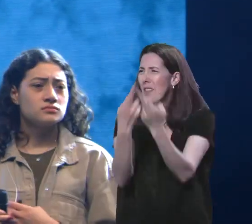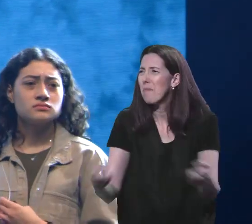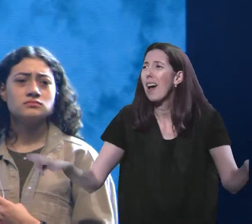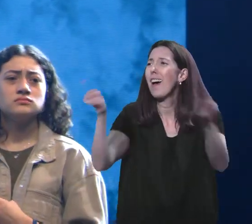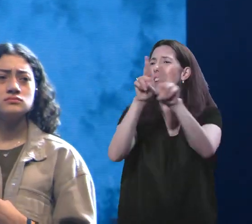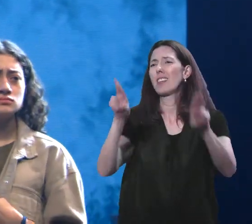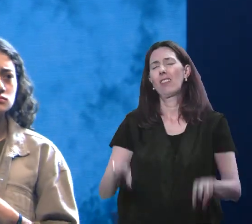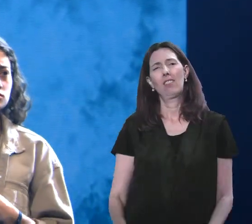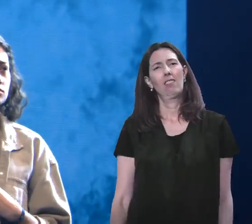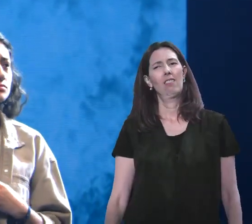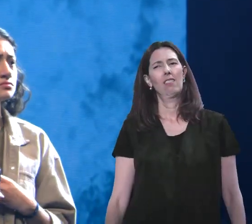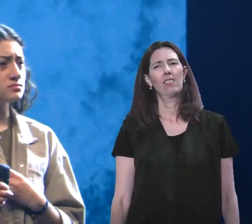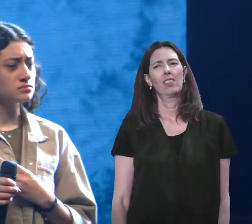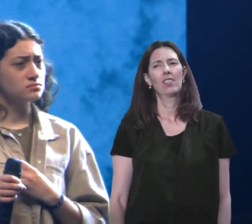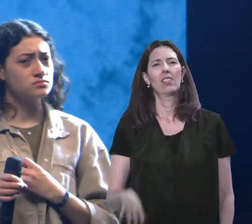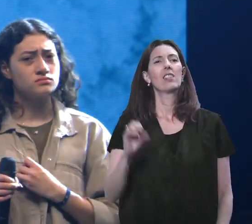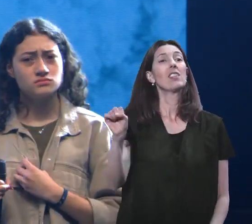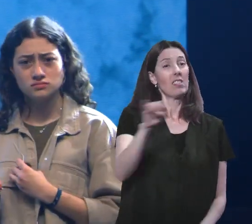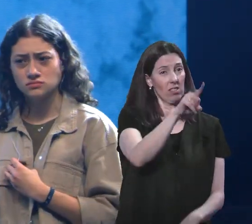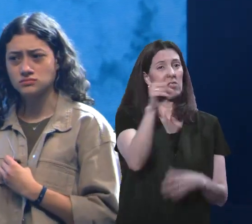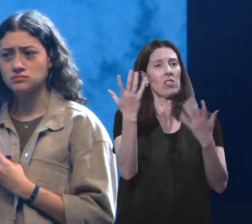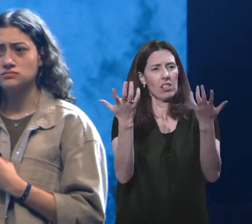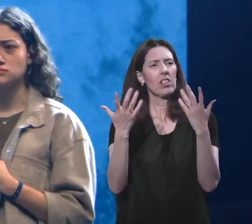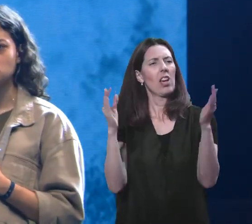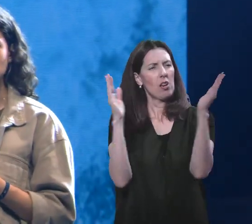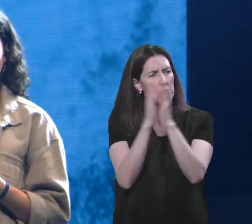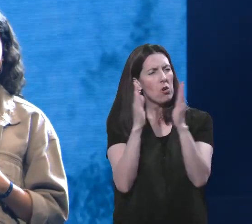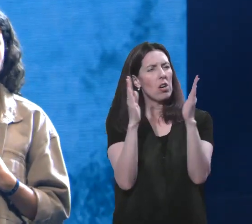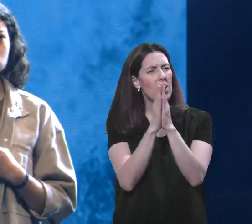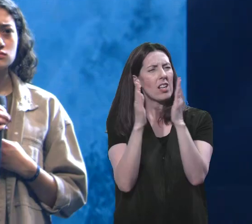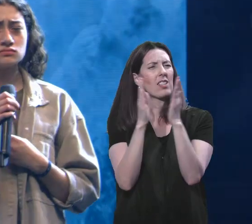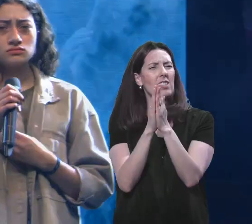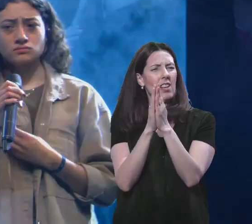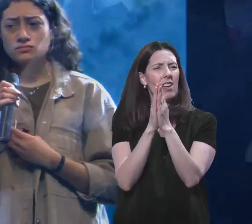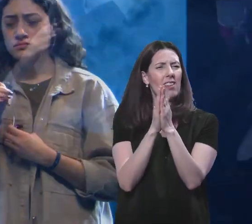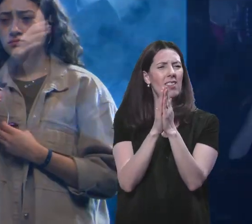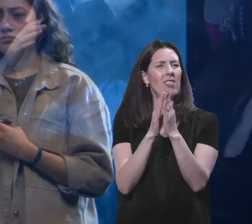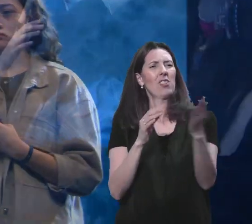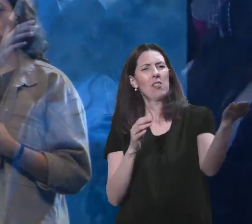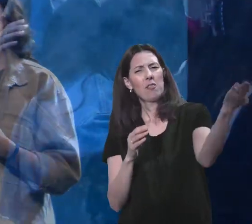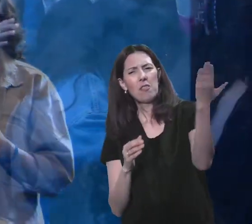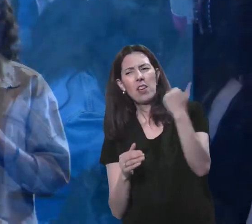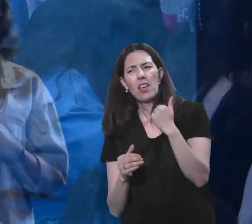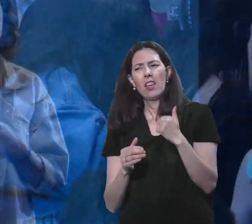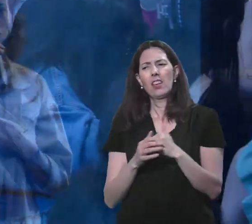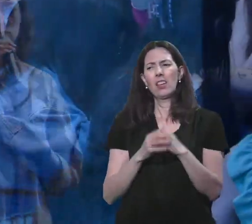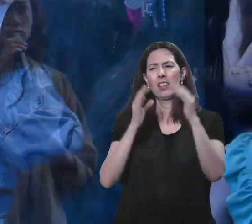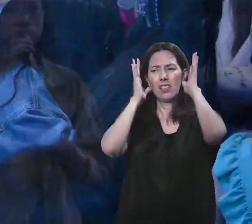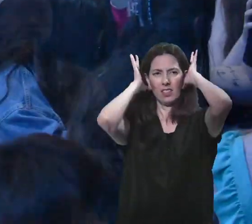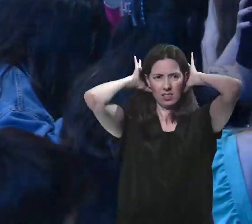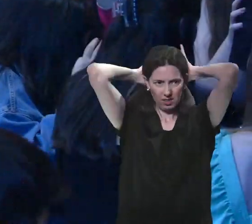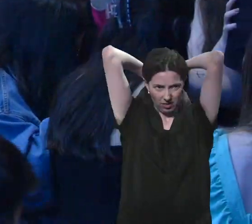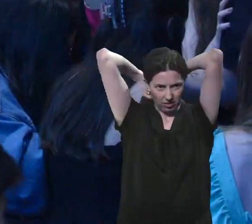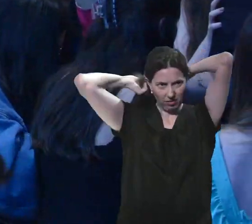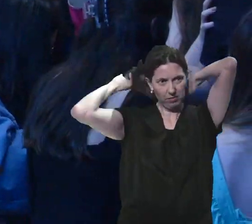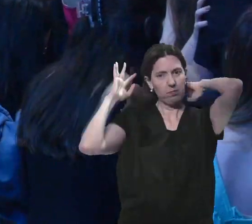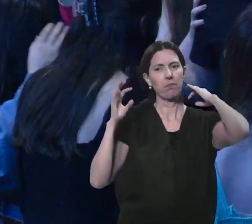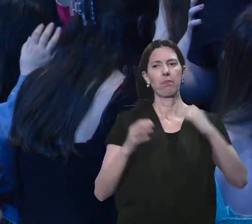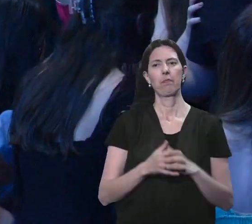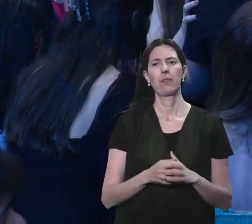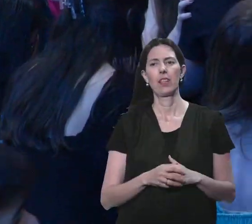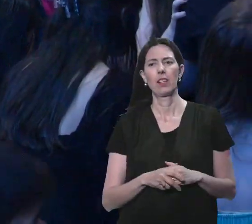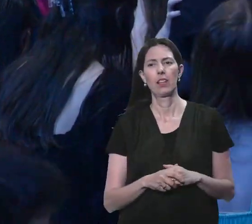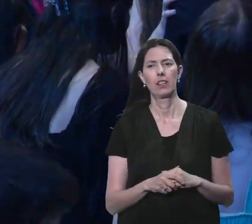restaurar. Se você quer receber uma oração, venha, não saia daqui vendo as pessoas mergulharem e você